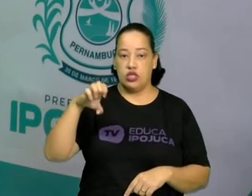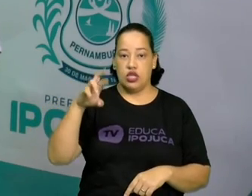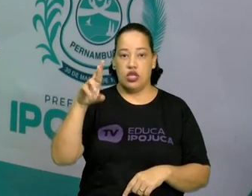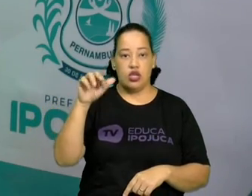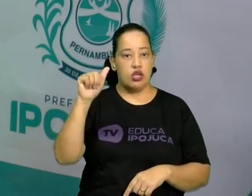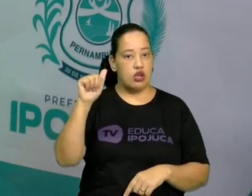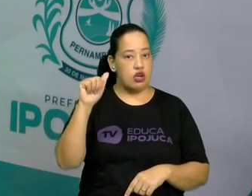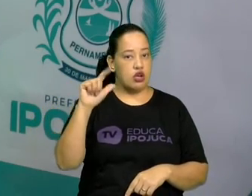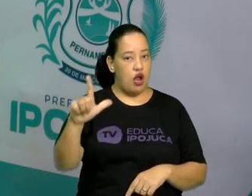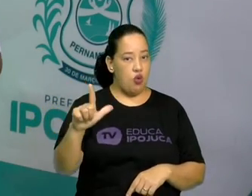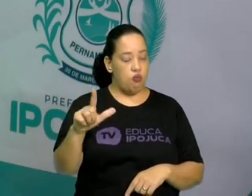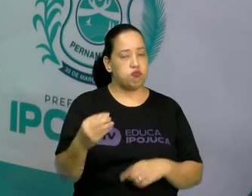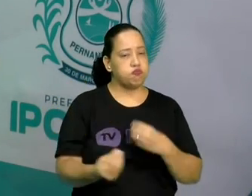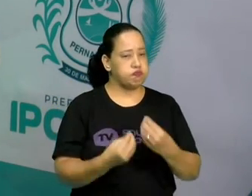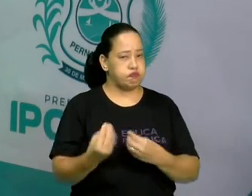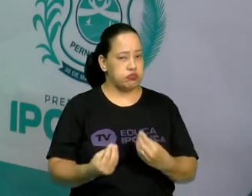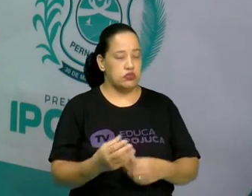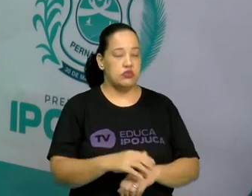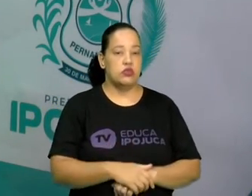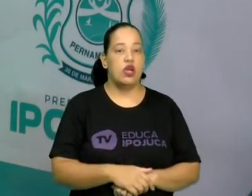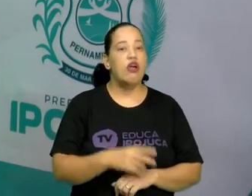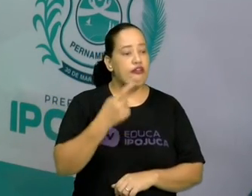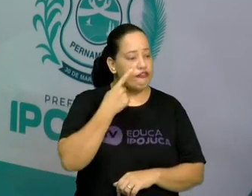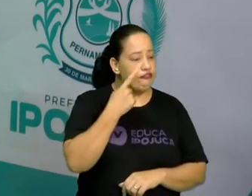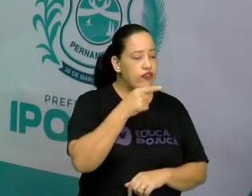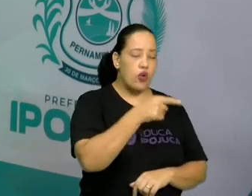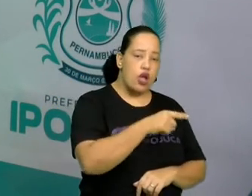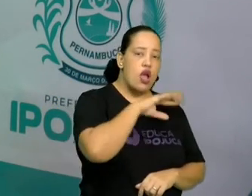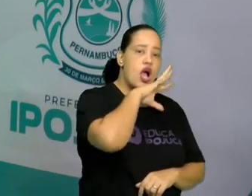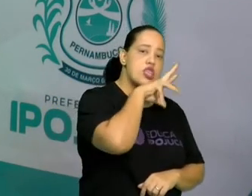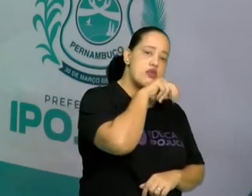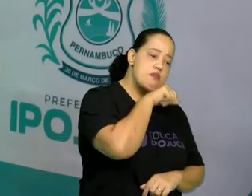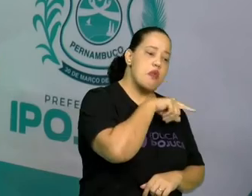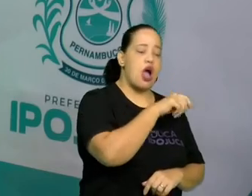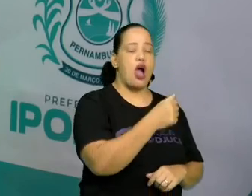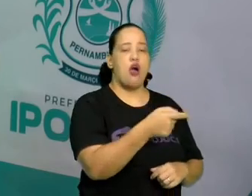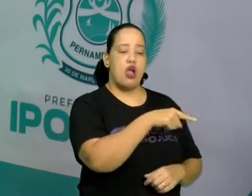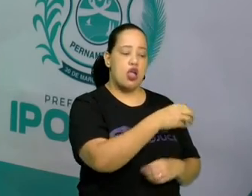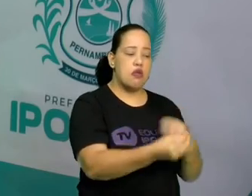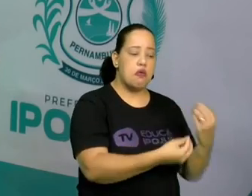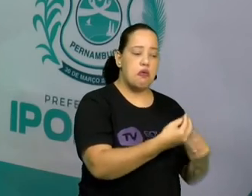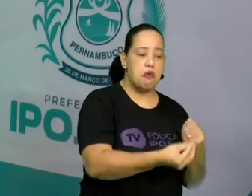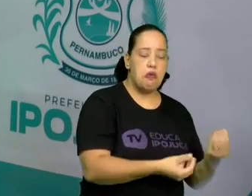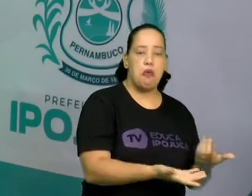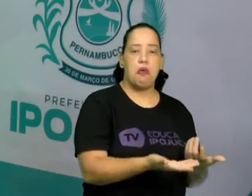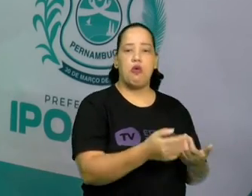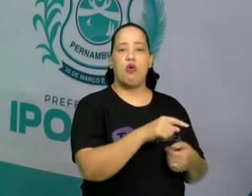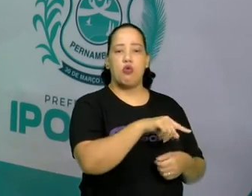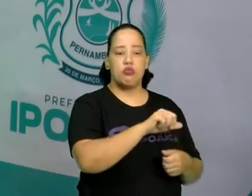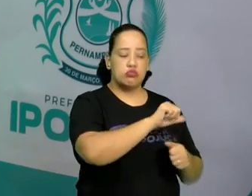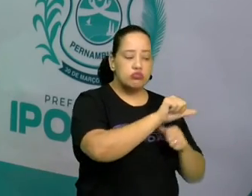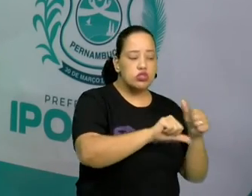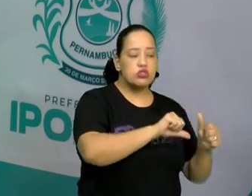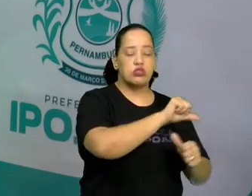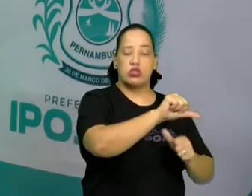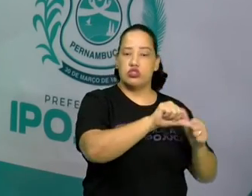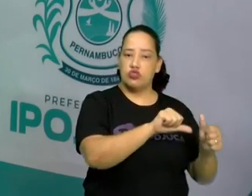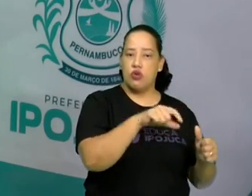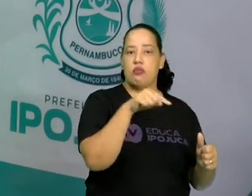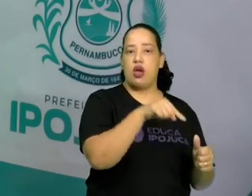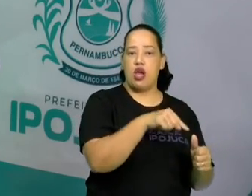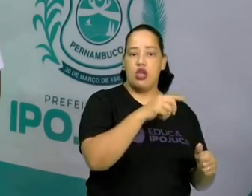animal utilizando o gado, né, mostrando as concepções do que a extração dele pode ser gerada, né, em questão